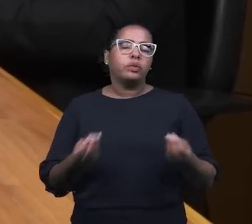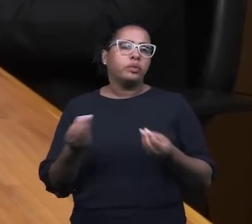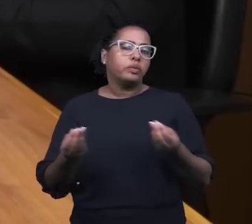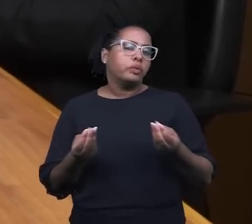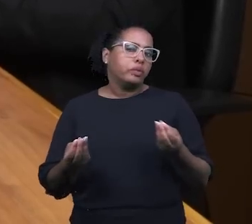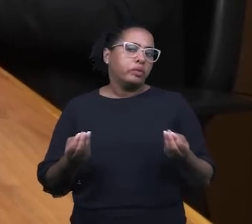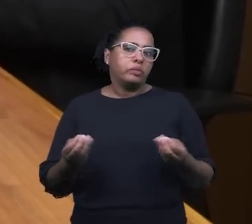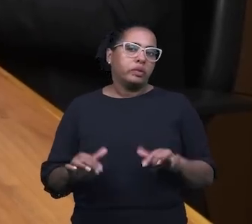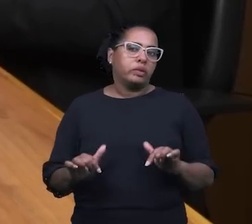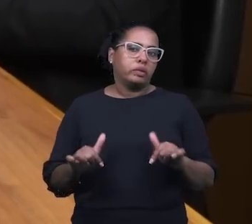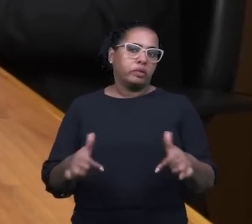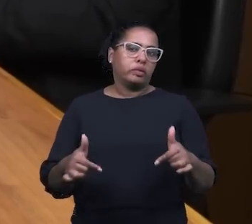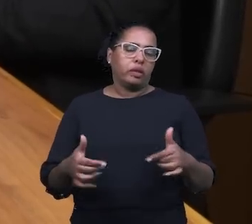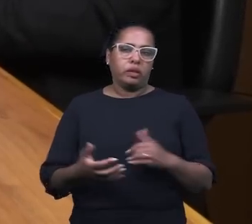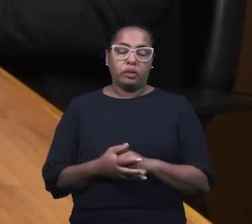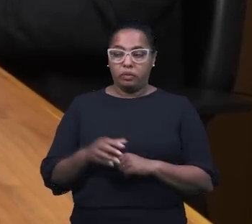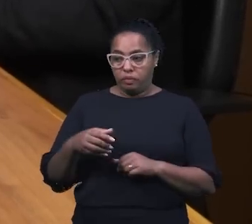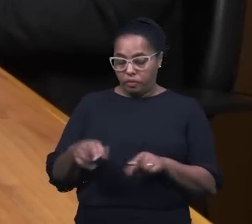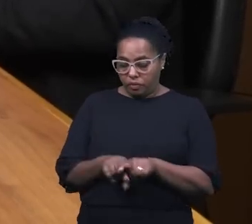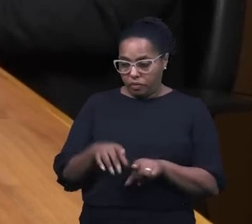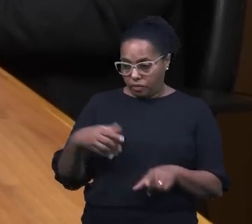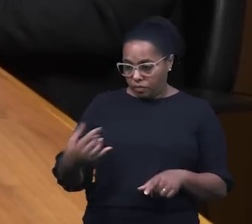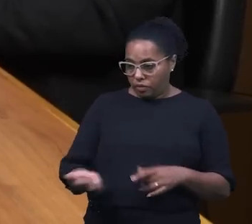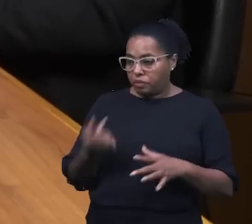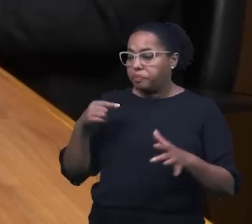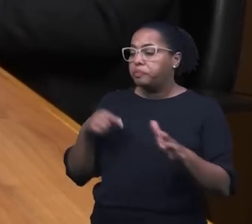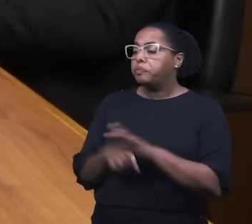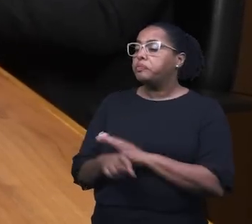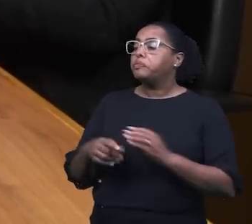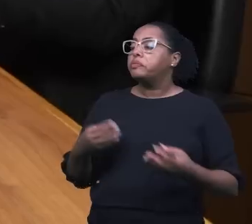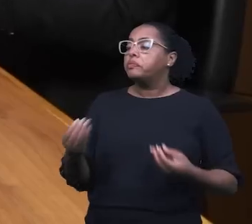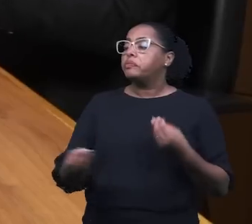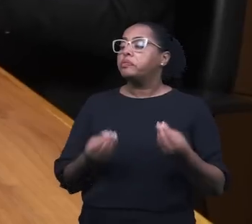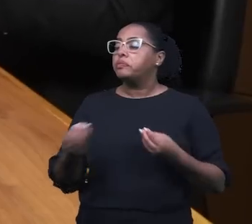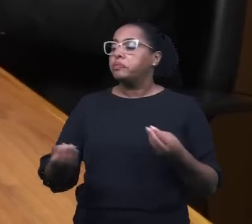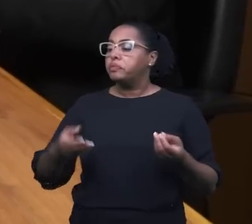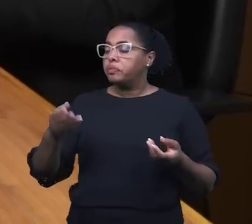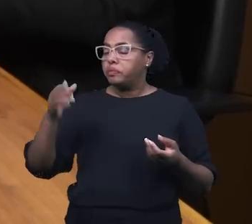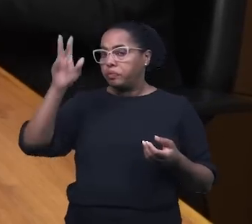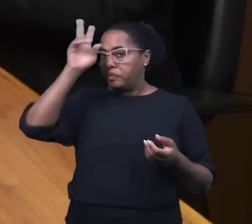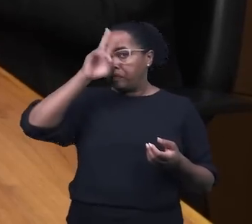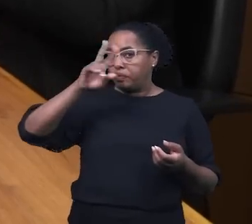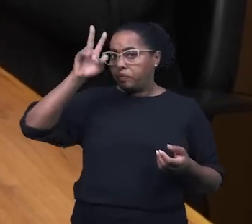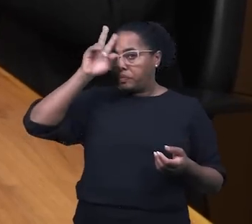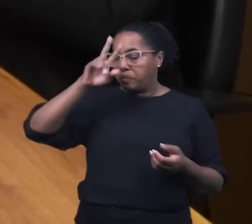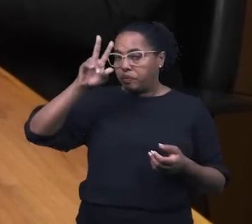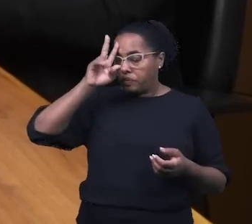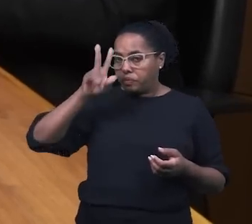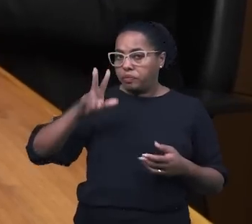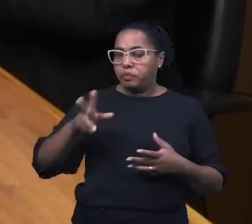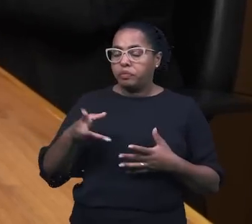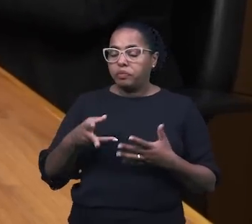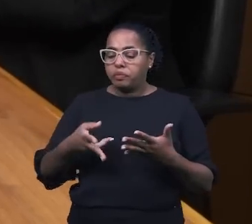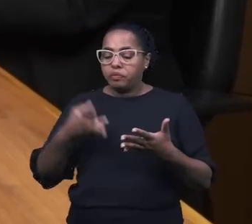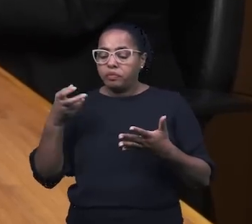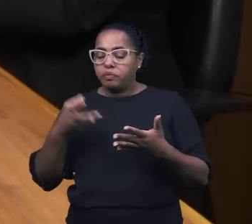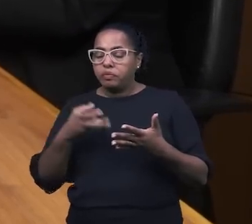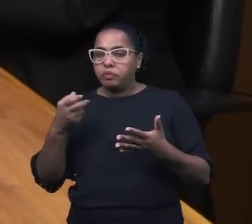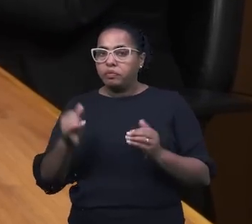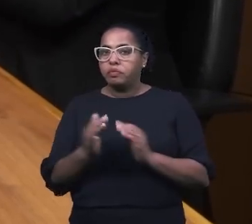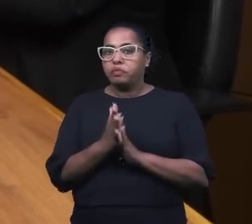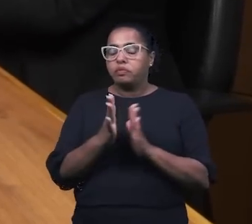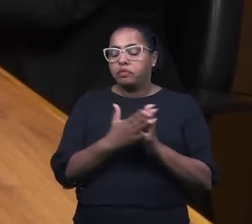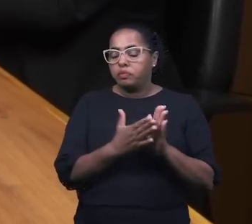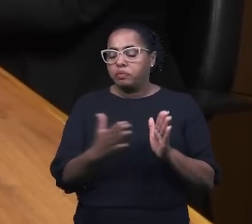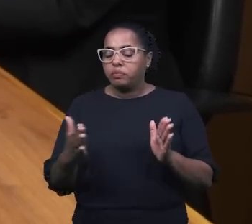isso? Aliás, eu aproveito para estender essa pergunta. Como é que foi a história da captação dos louvores para a gente chegar